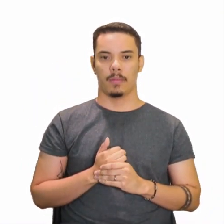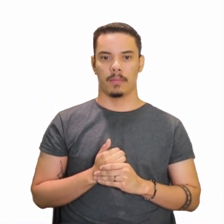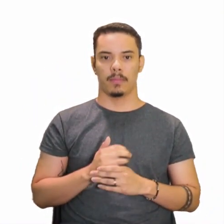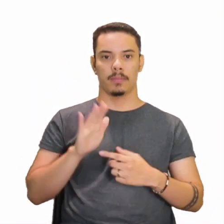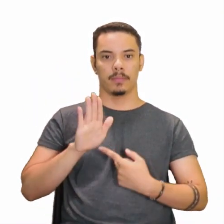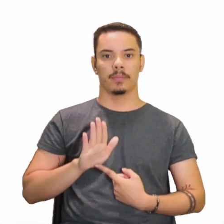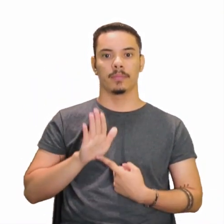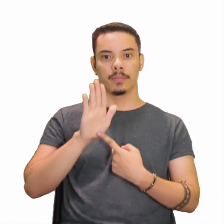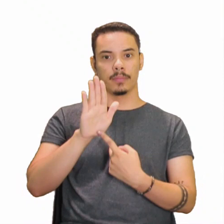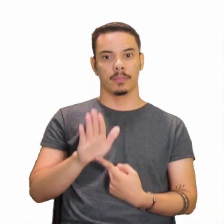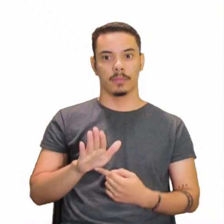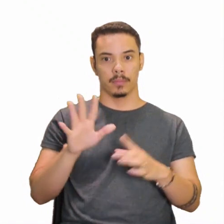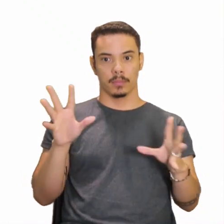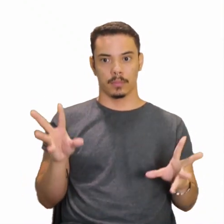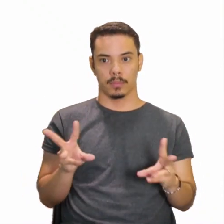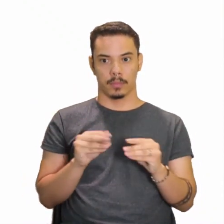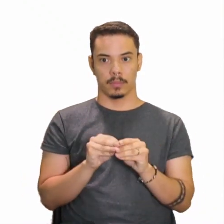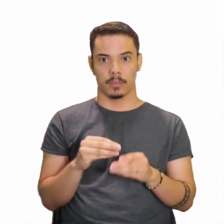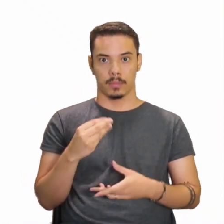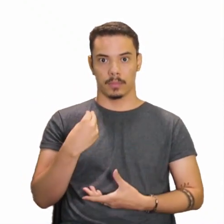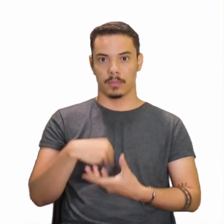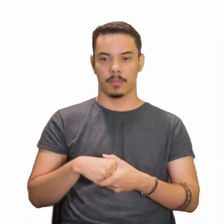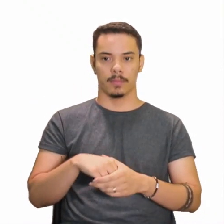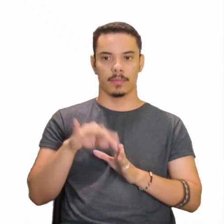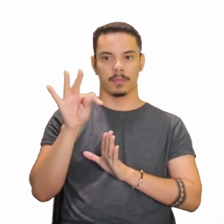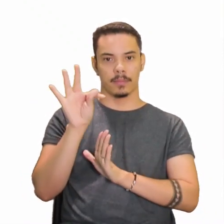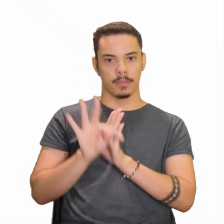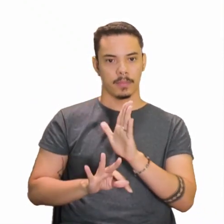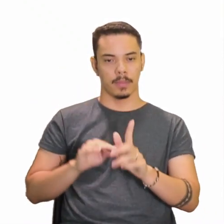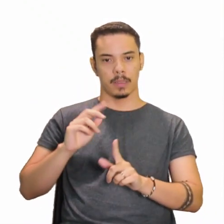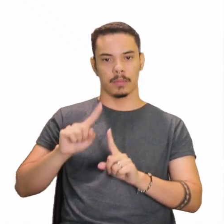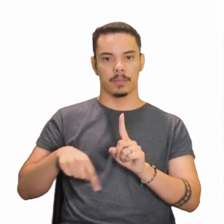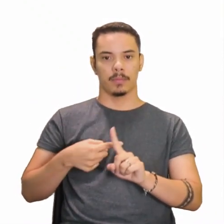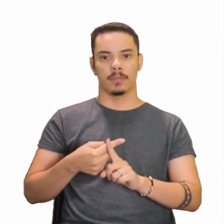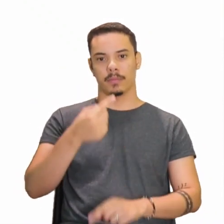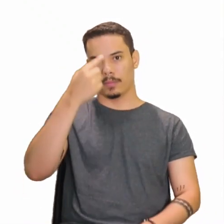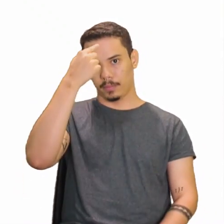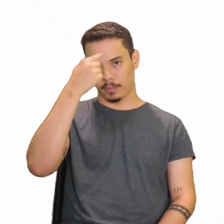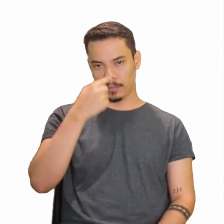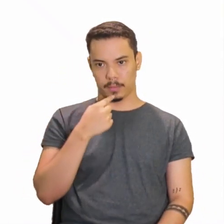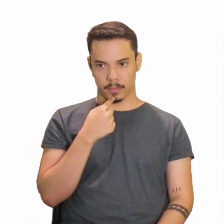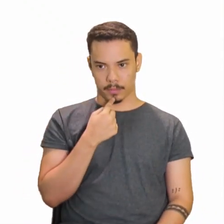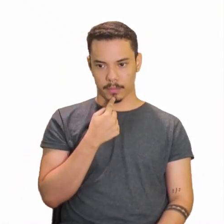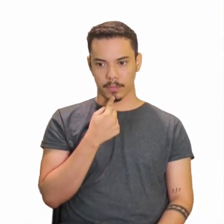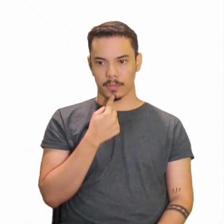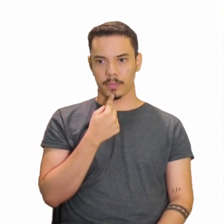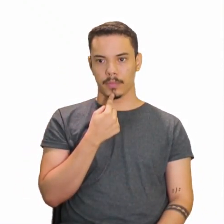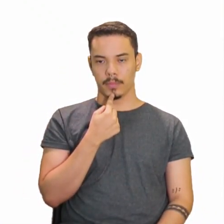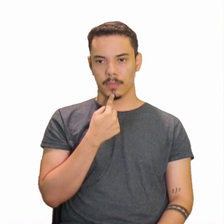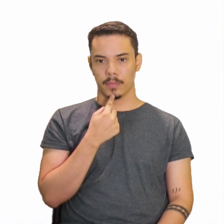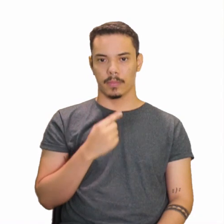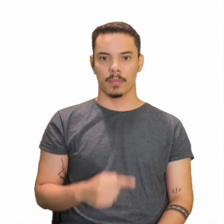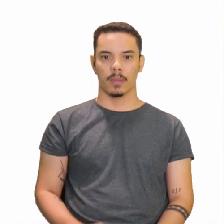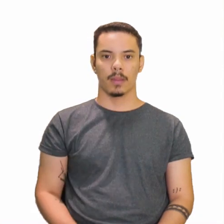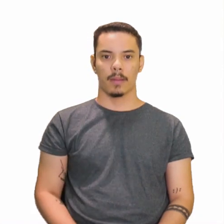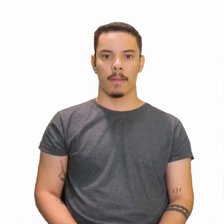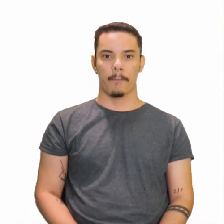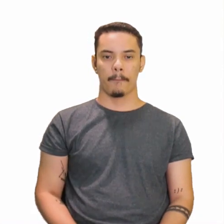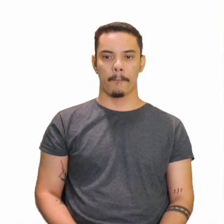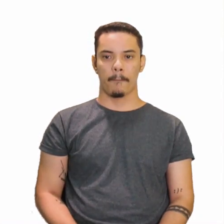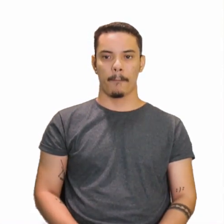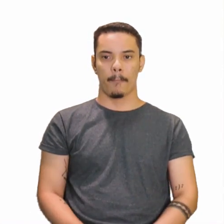narrativas gráficas, compostas por texto e imagem, tá bom? Texto